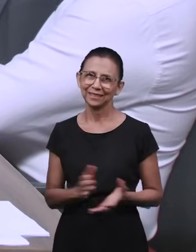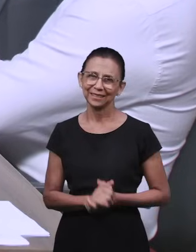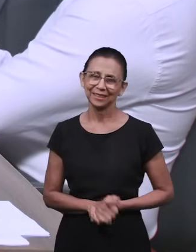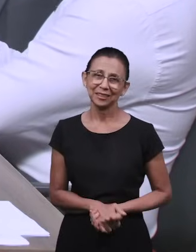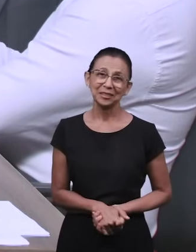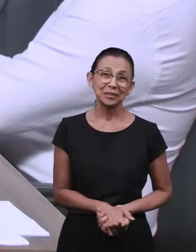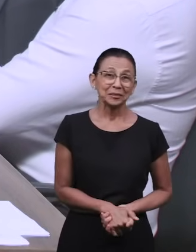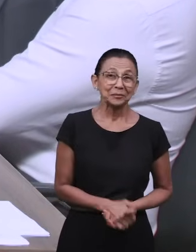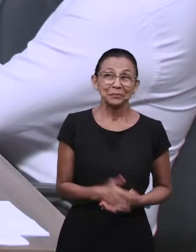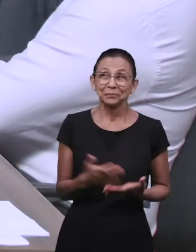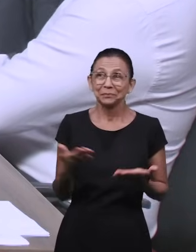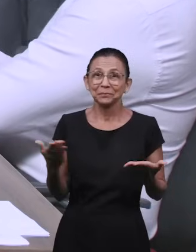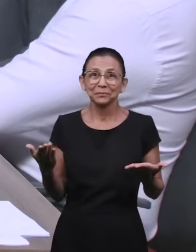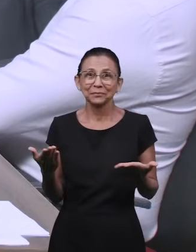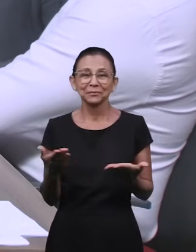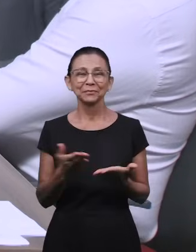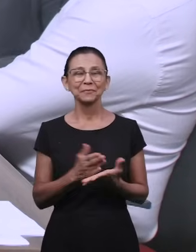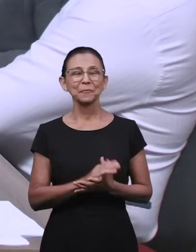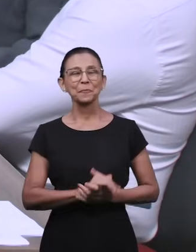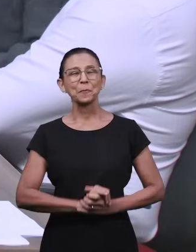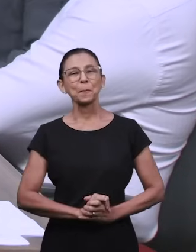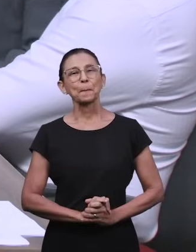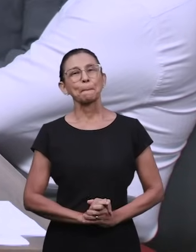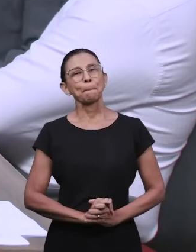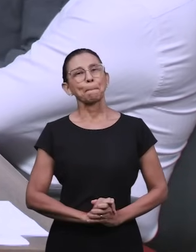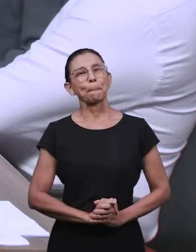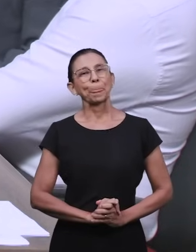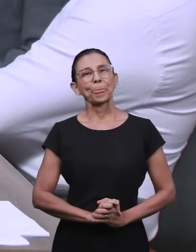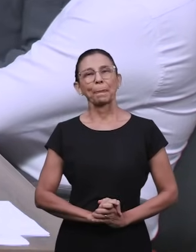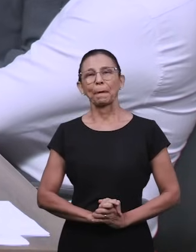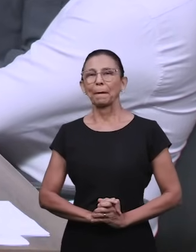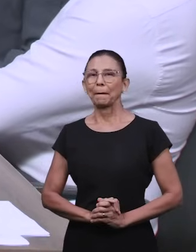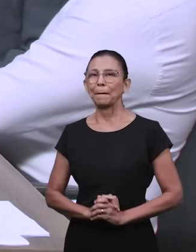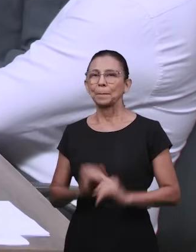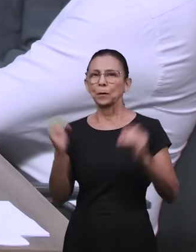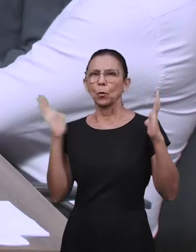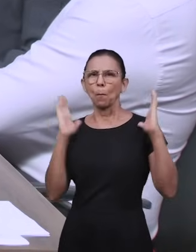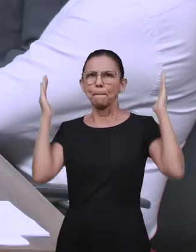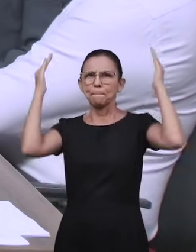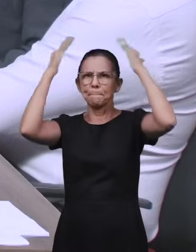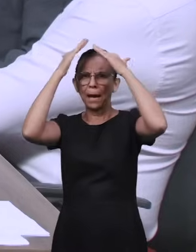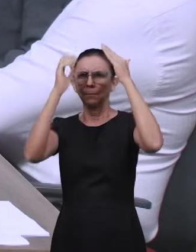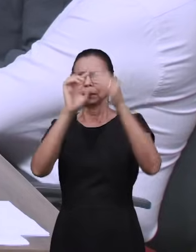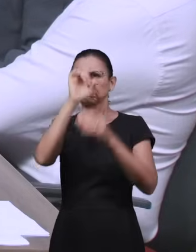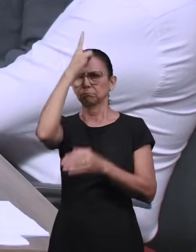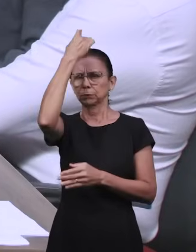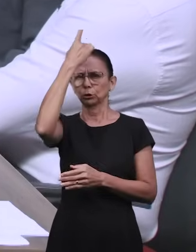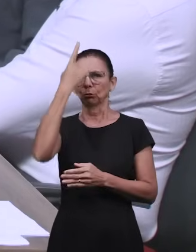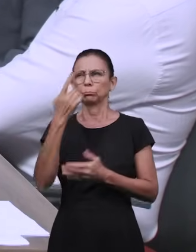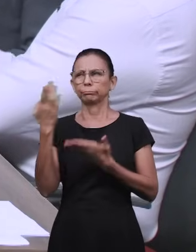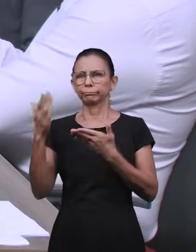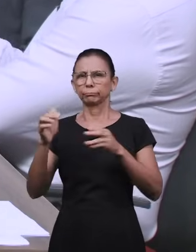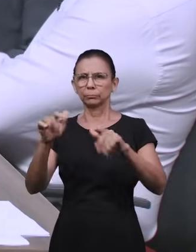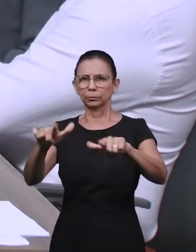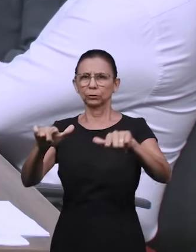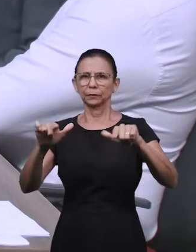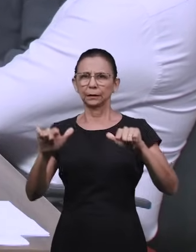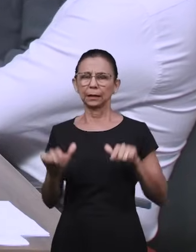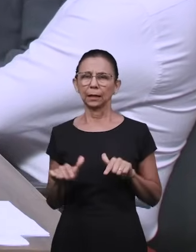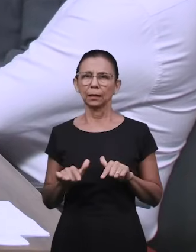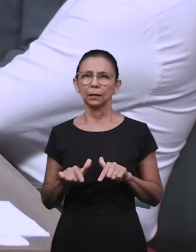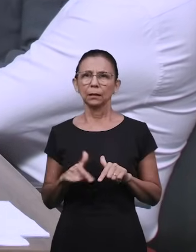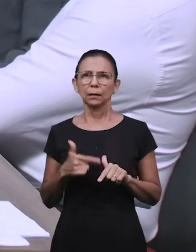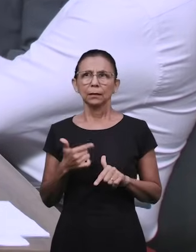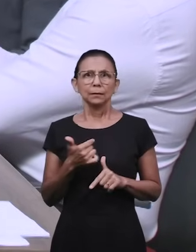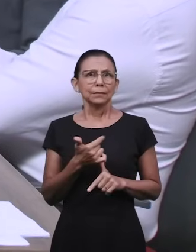certa forma, assumir uma autoridade que só pertence ao Senhor Jesus. Amém. Então nós